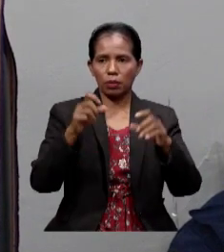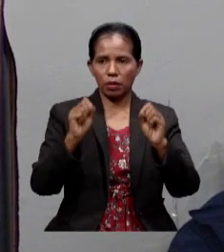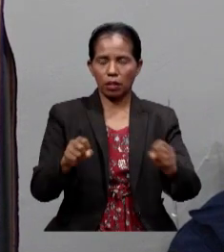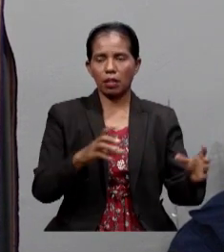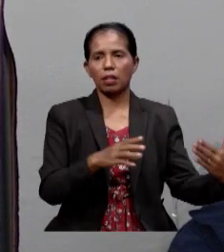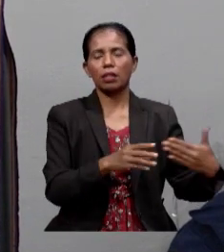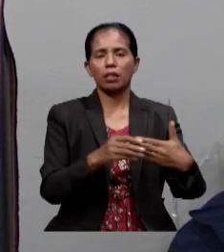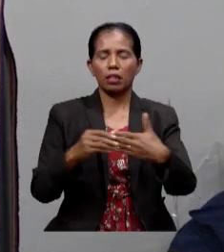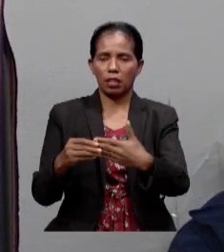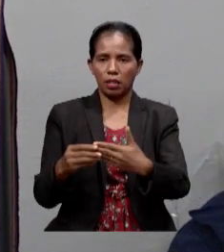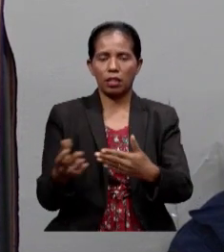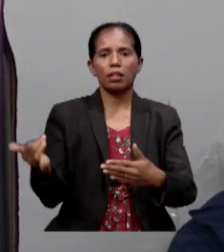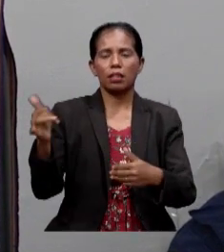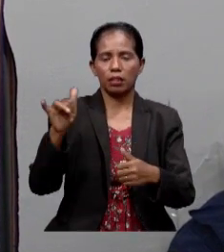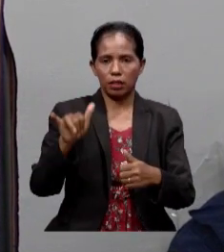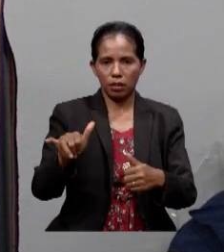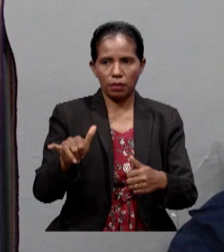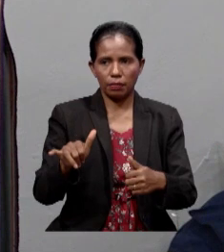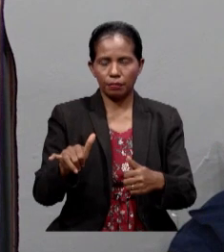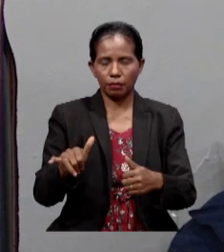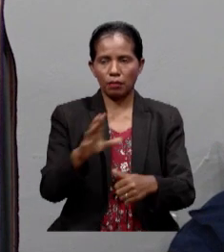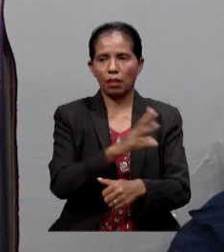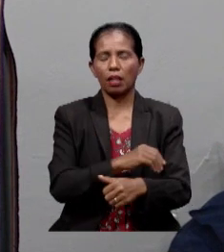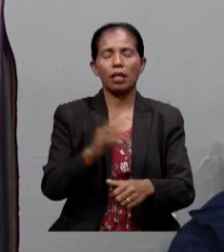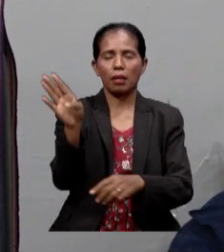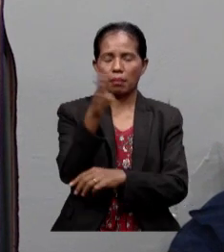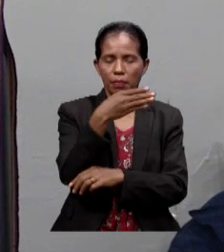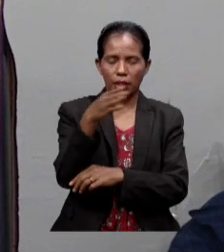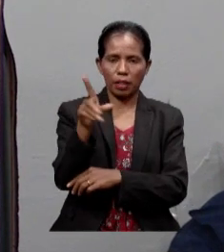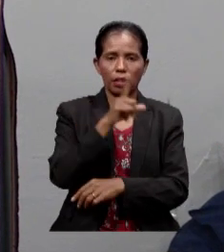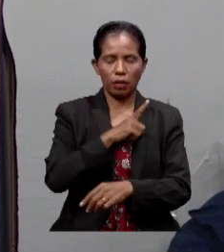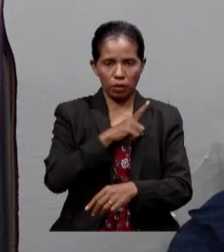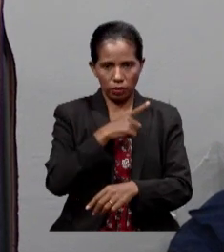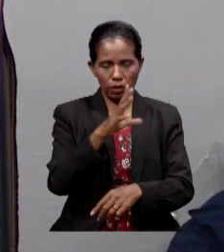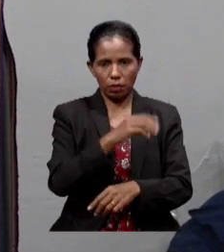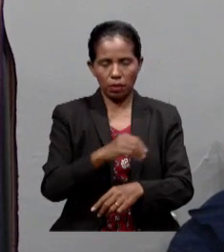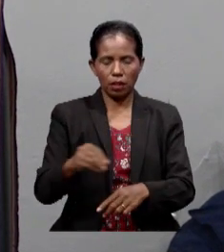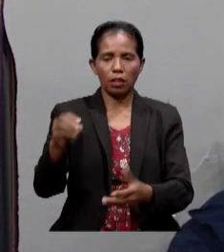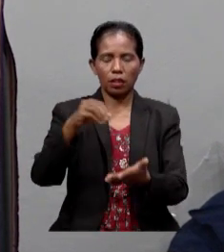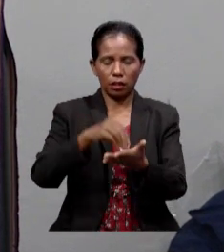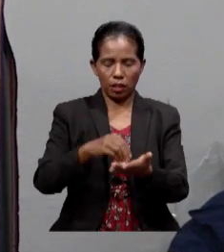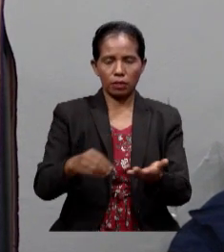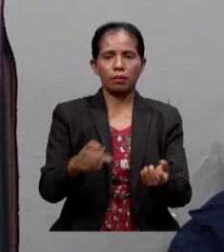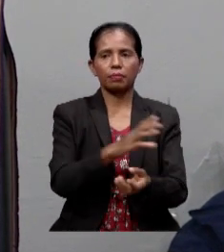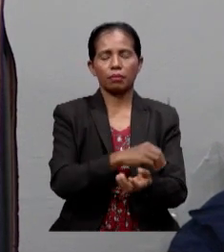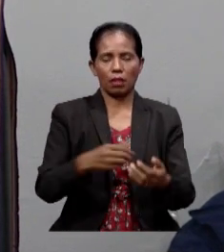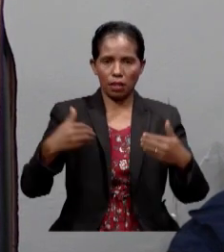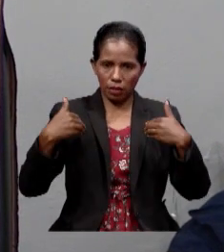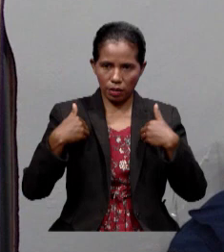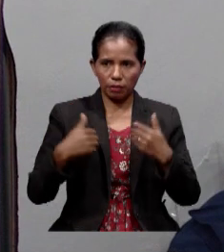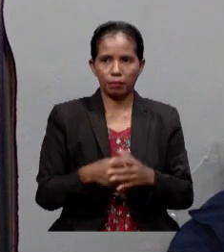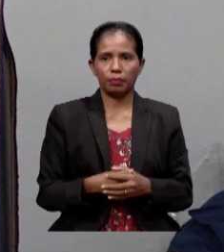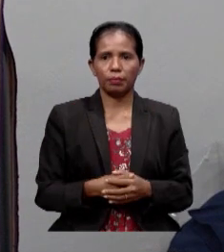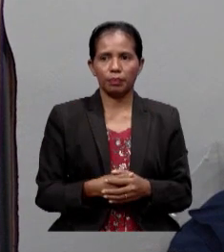na ira na minha emblema com a bandeira para depois técnico irá pela justa e modelo neve marca iha no